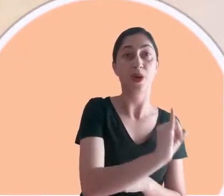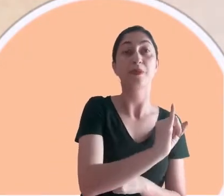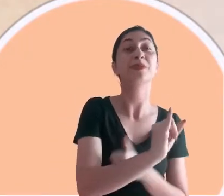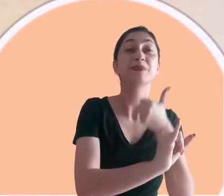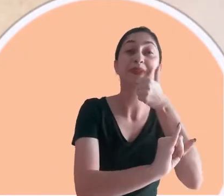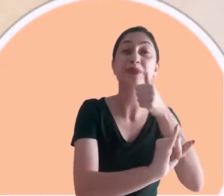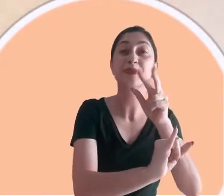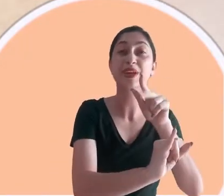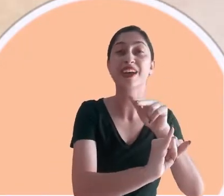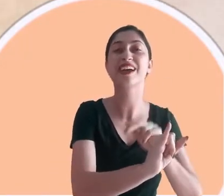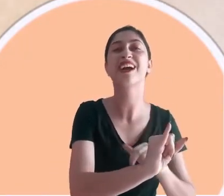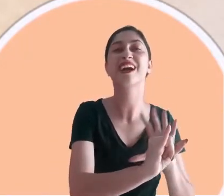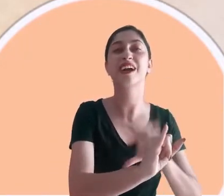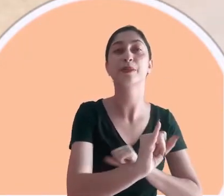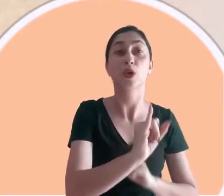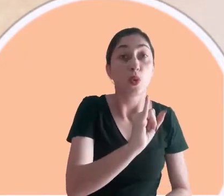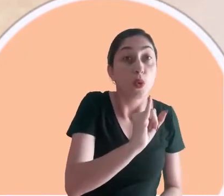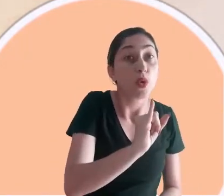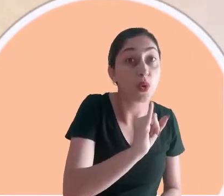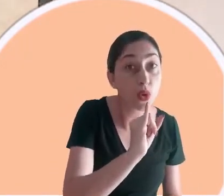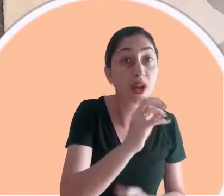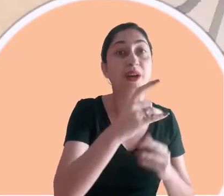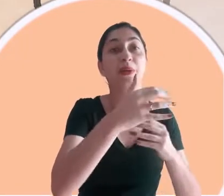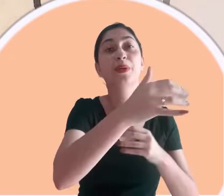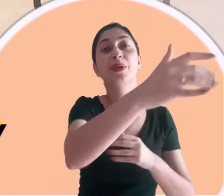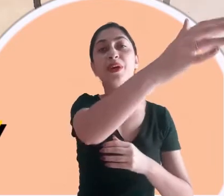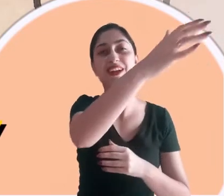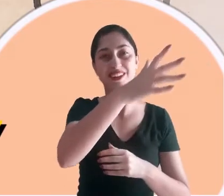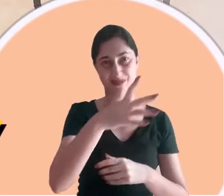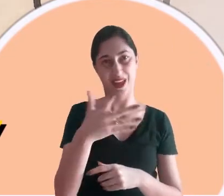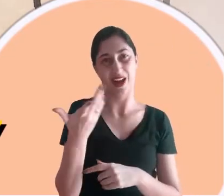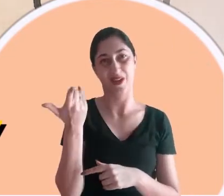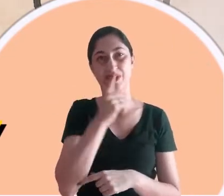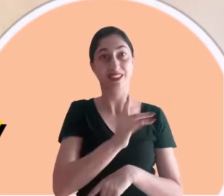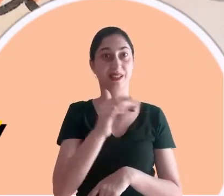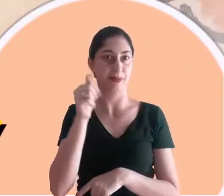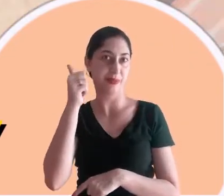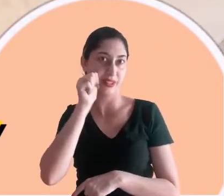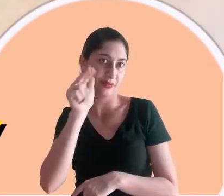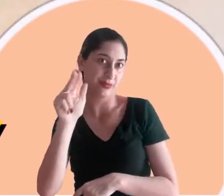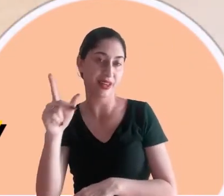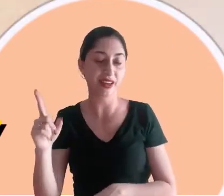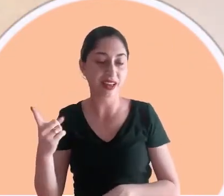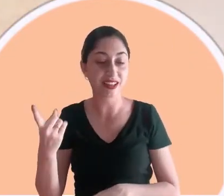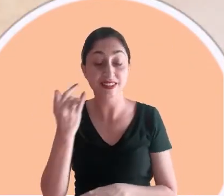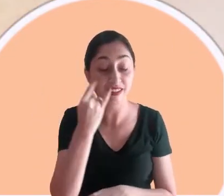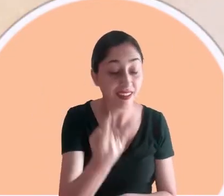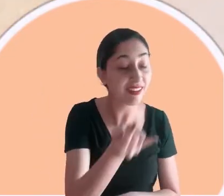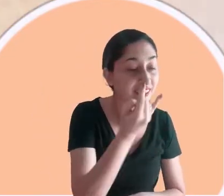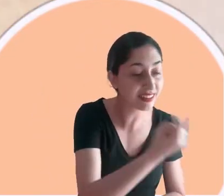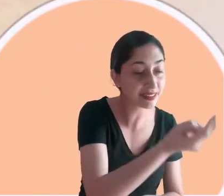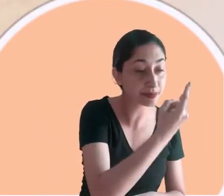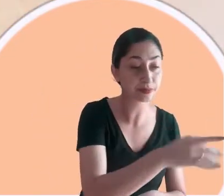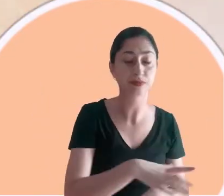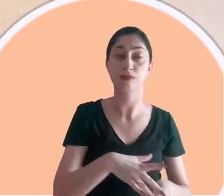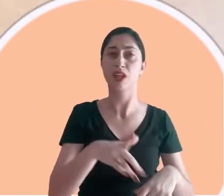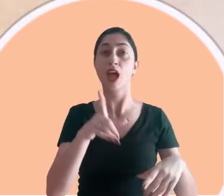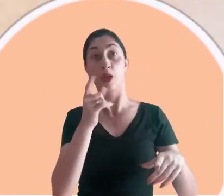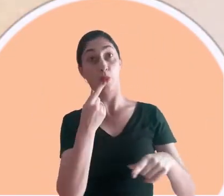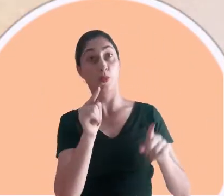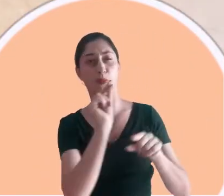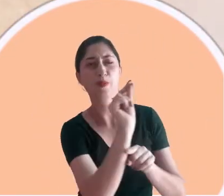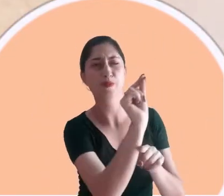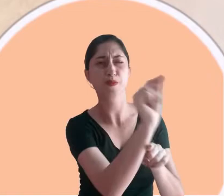soprar. Eu coloquei eles lá pra distrair ela no caminho. Em cima do caminho tinha um circo. Mas como eu não sabia desenhar circo,